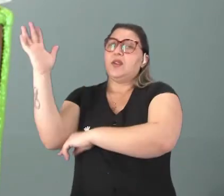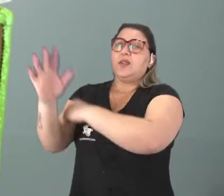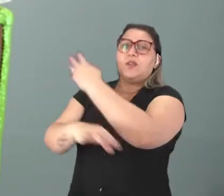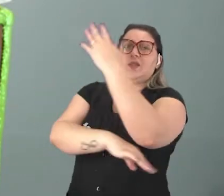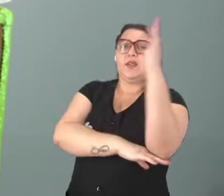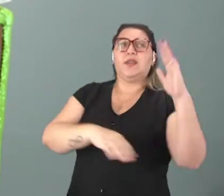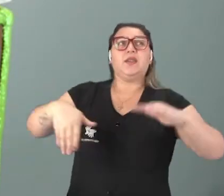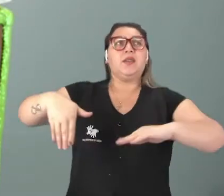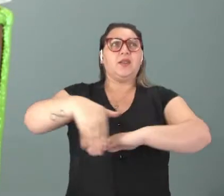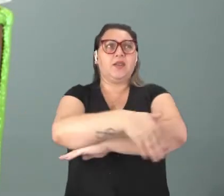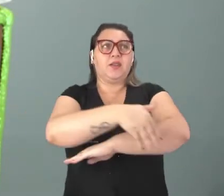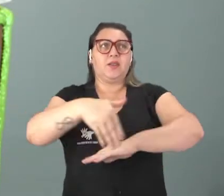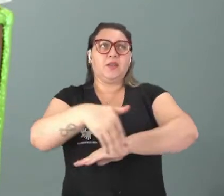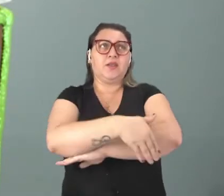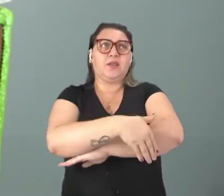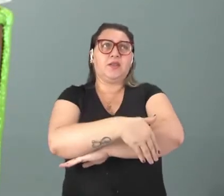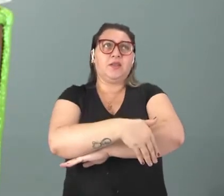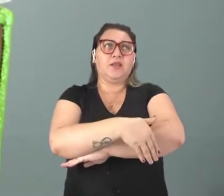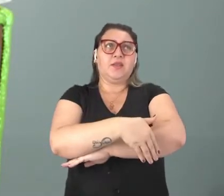da rua,